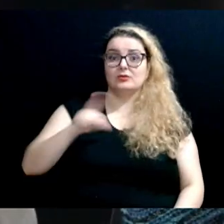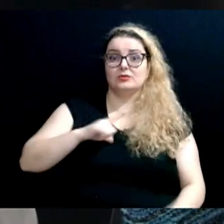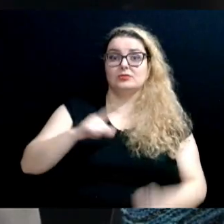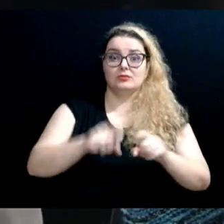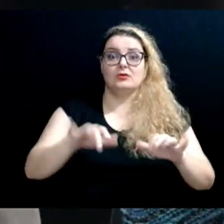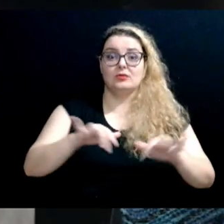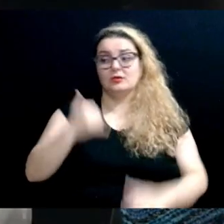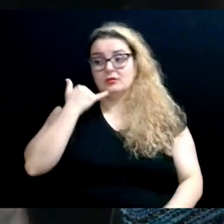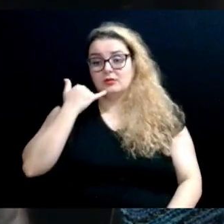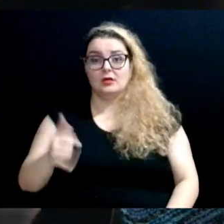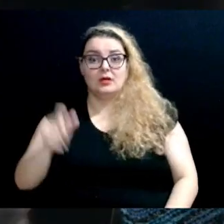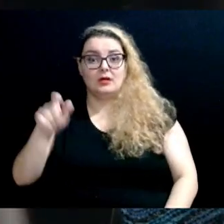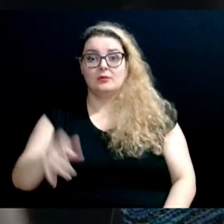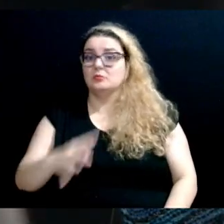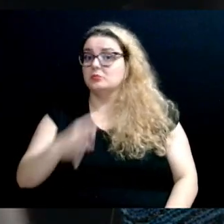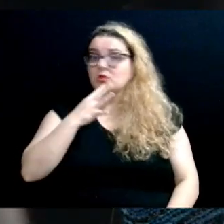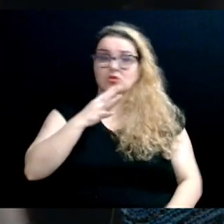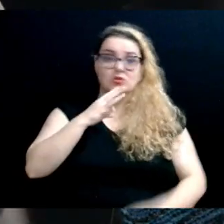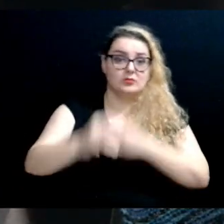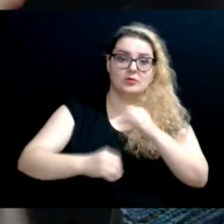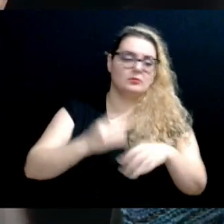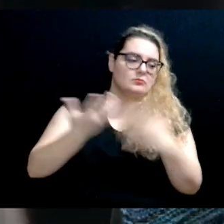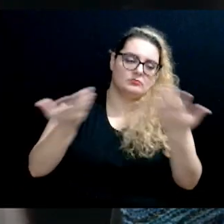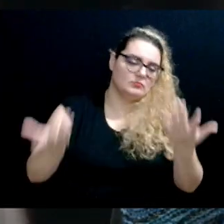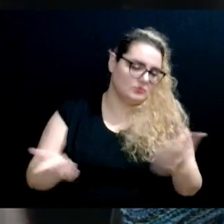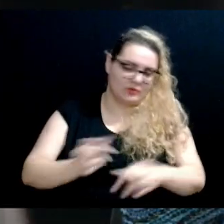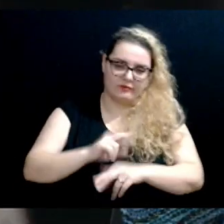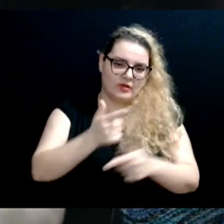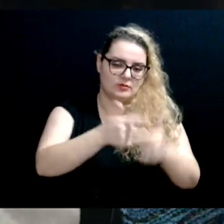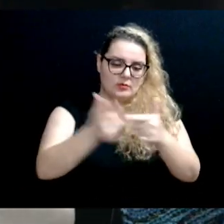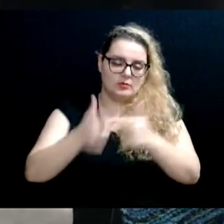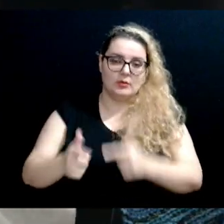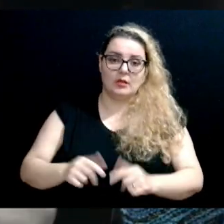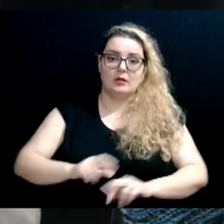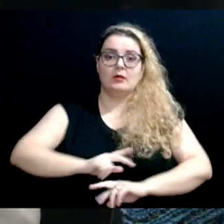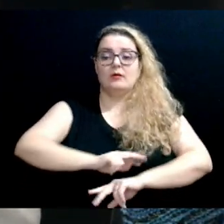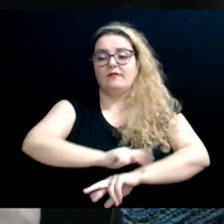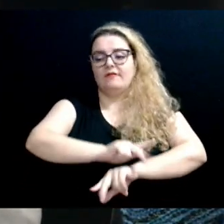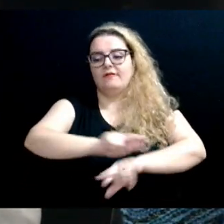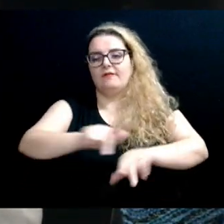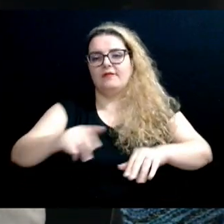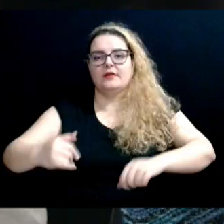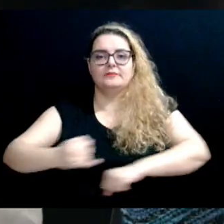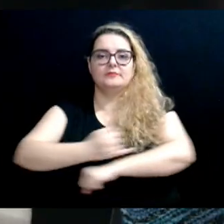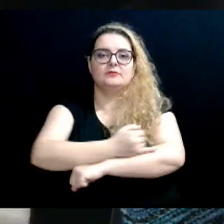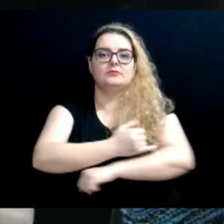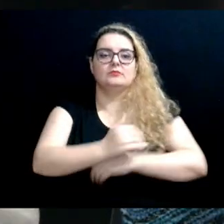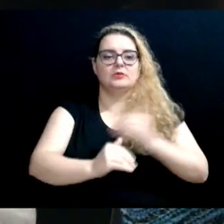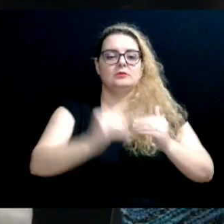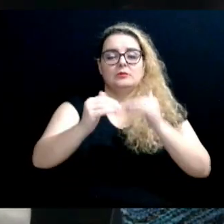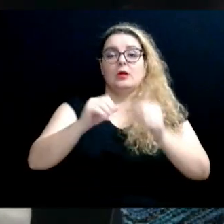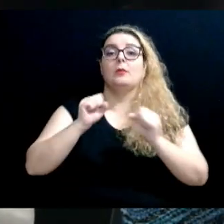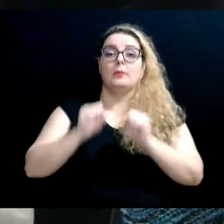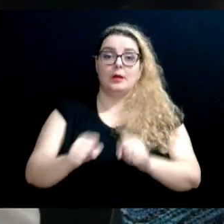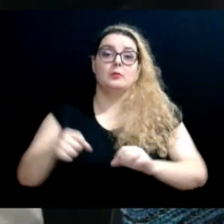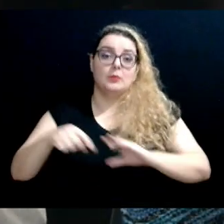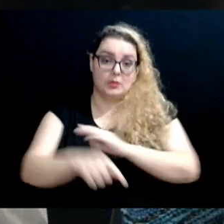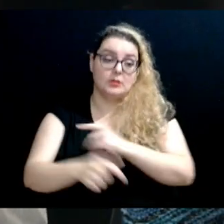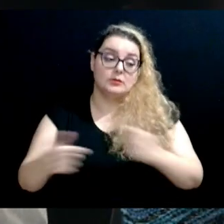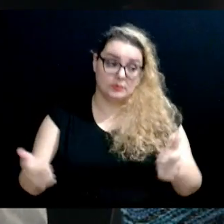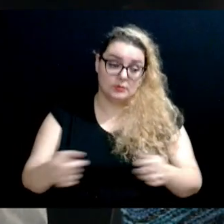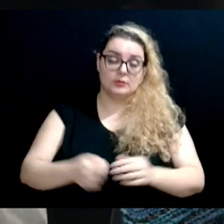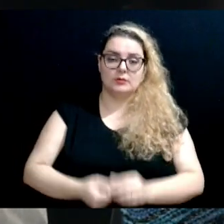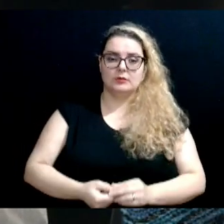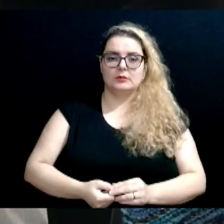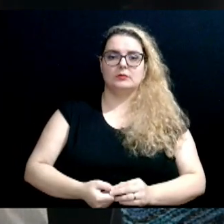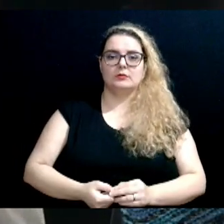ainda não conhecia a internet, enfim, teve que se desenvolver uma série de infraestrutura para a gente poder avançar. A inteligência